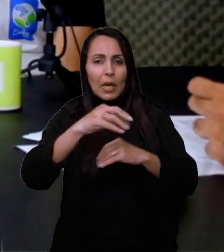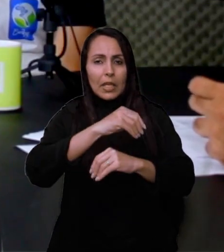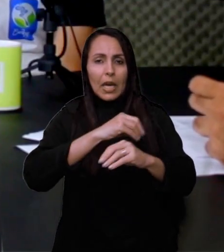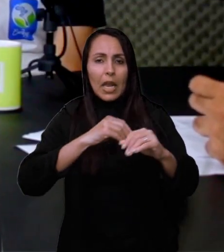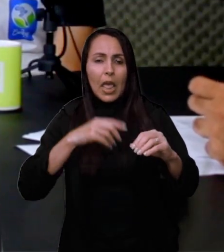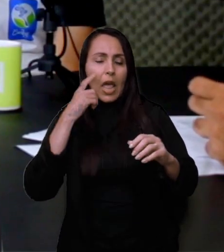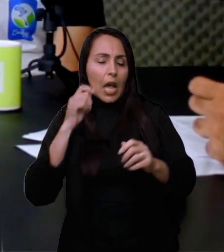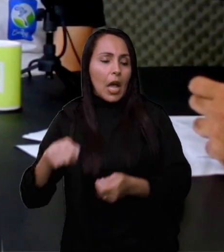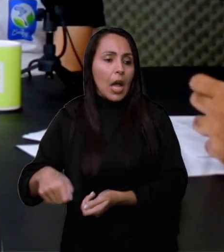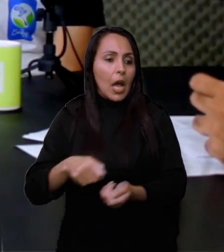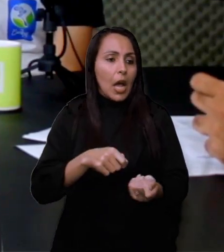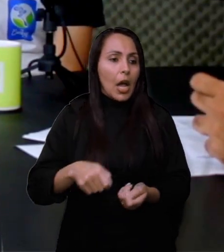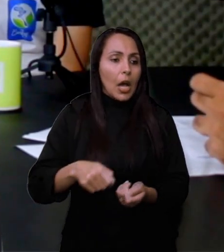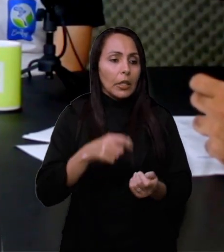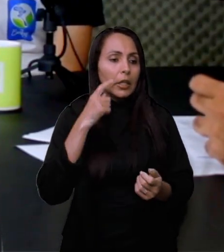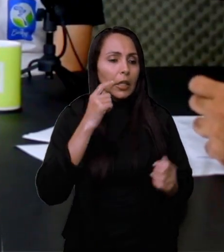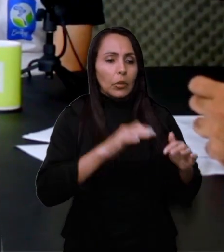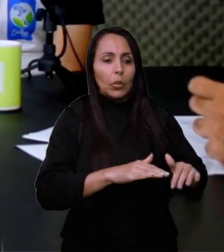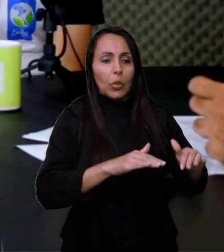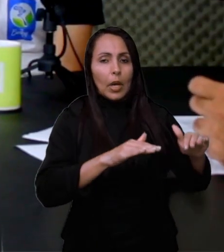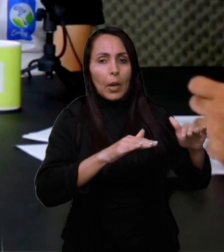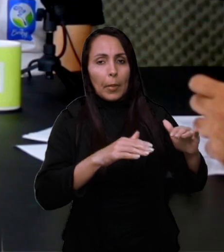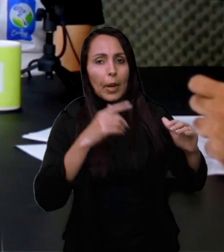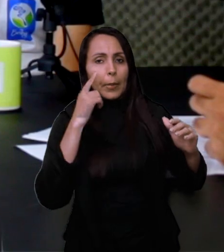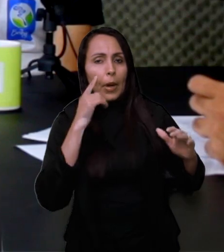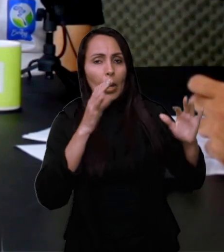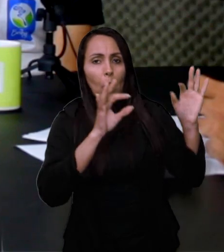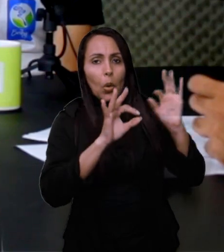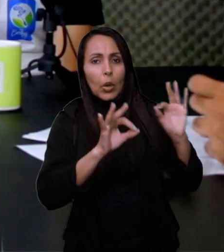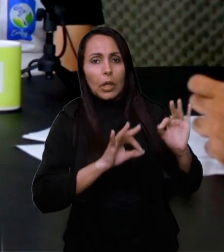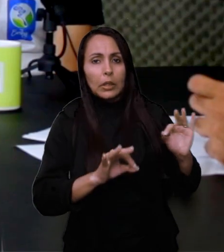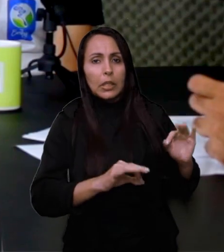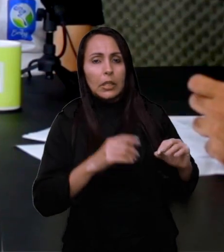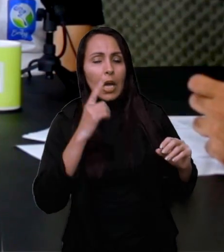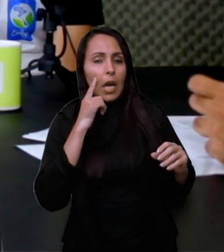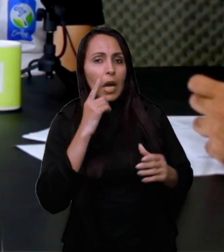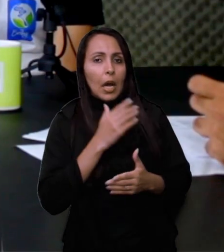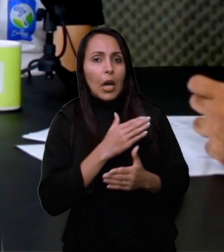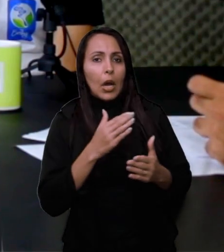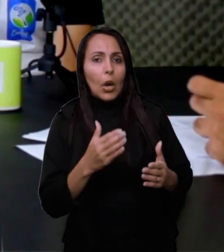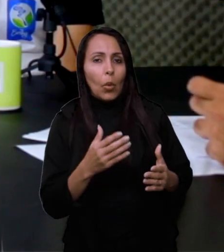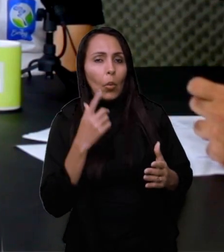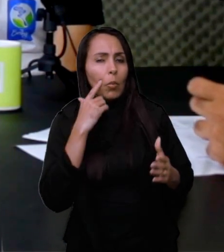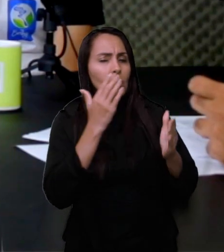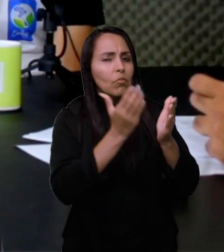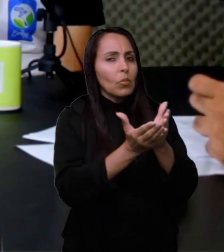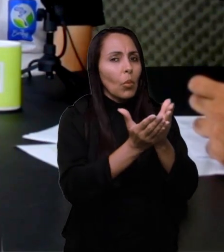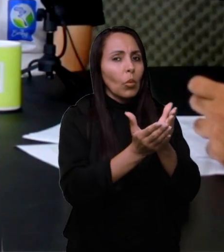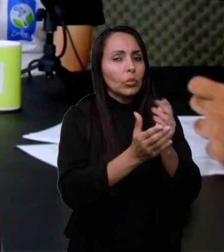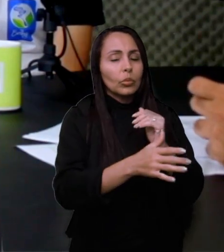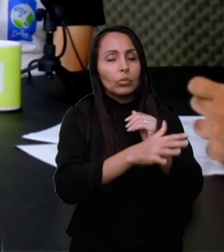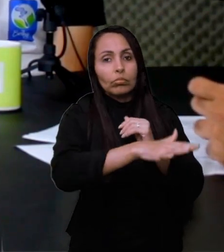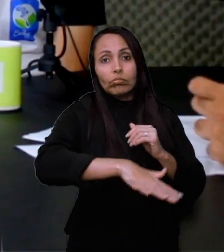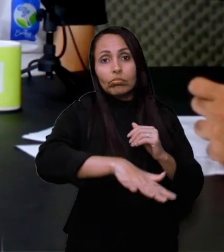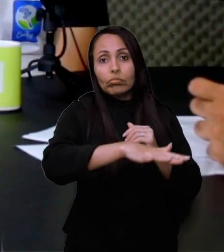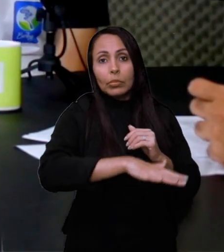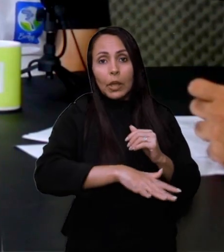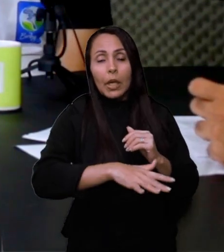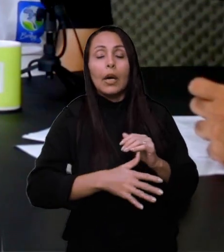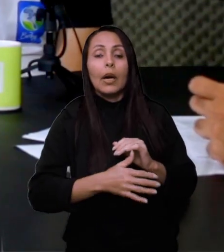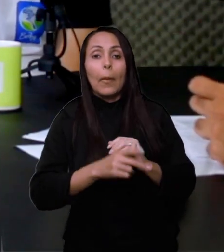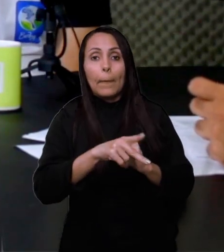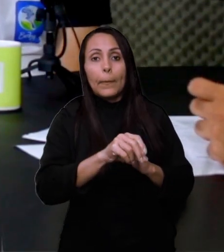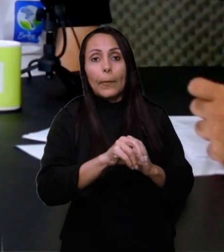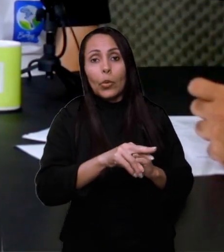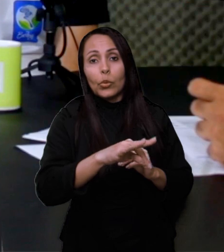colocou mais areia ali também Sim. no lugar para montar o porto. Então, E a comunidade de organismos que vivia ali, não só das plantas, mas os animais que